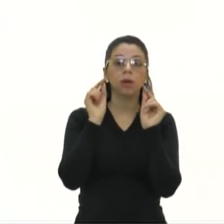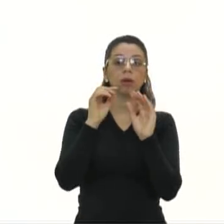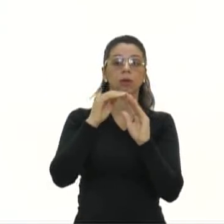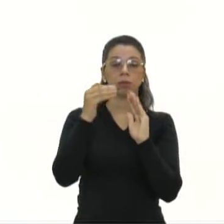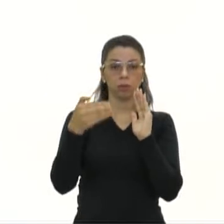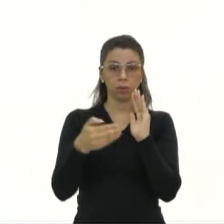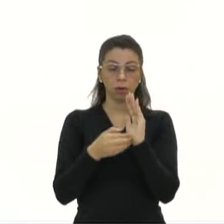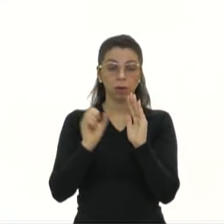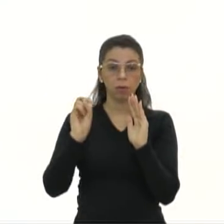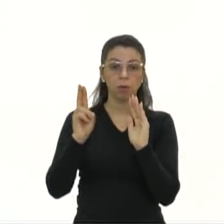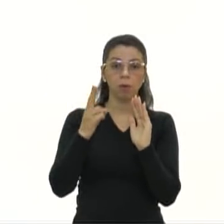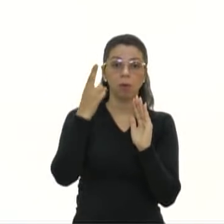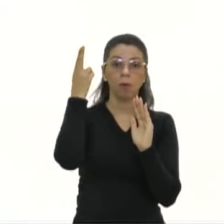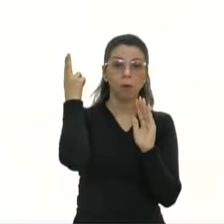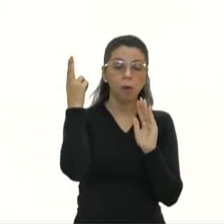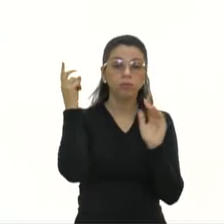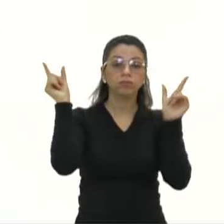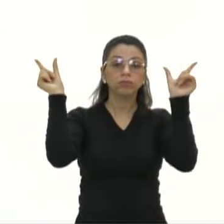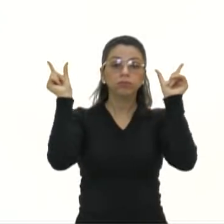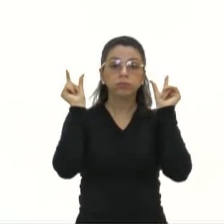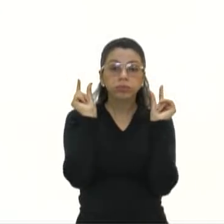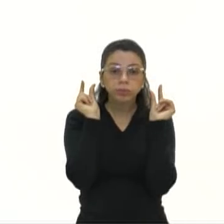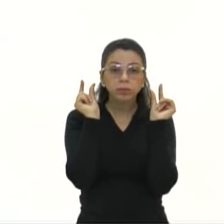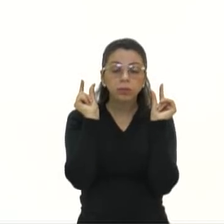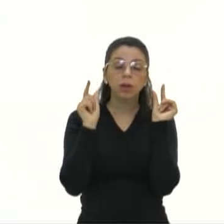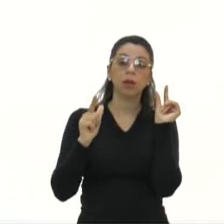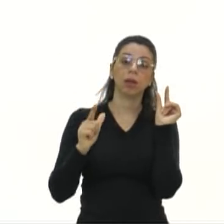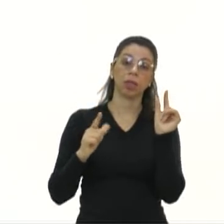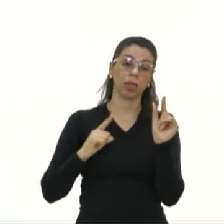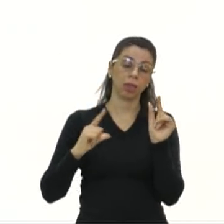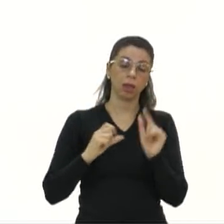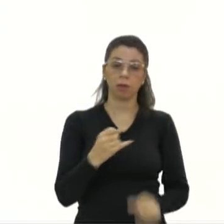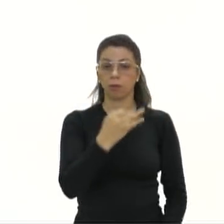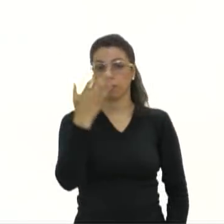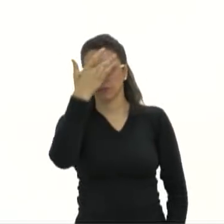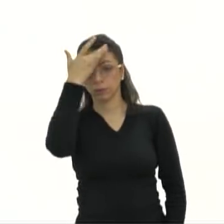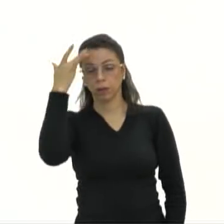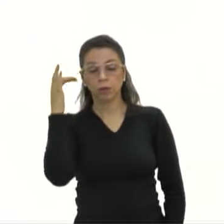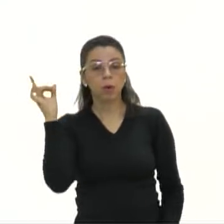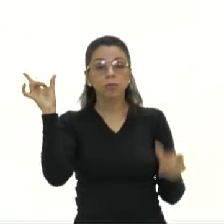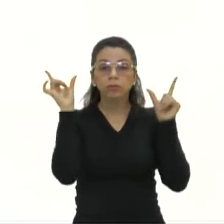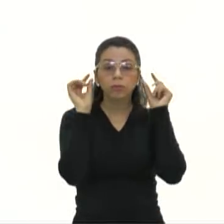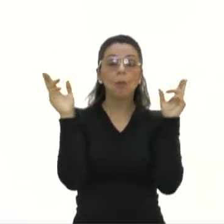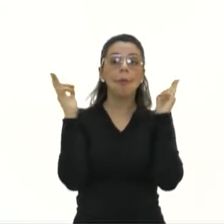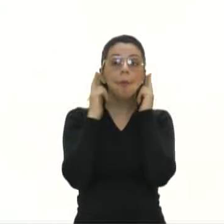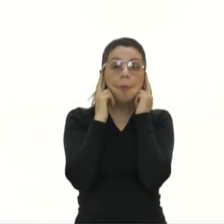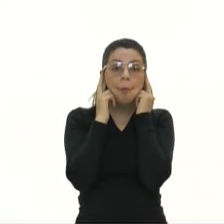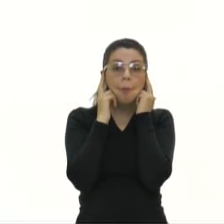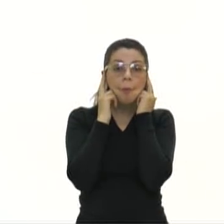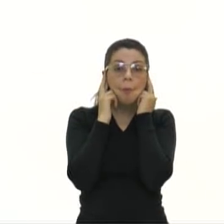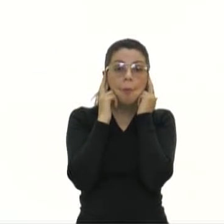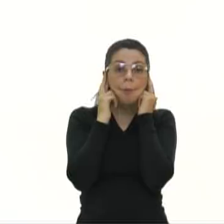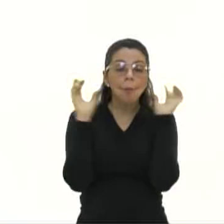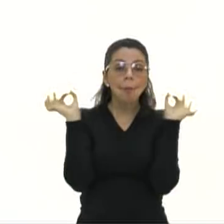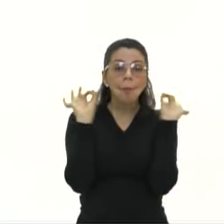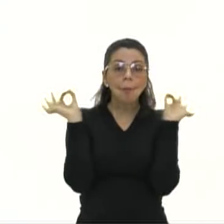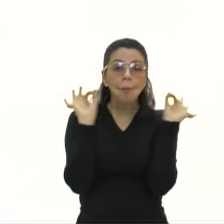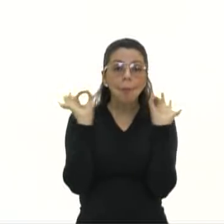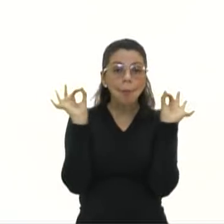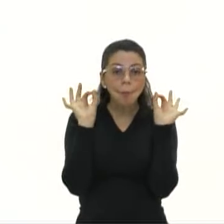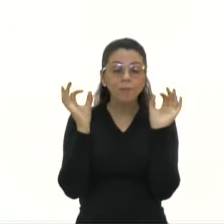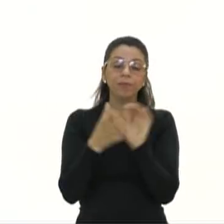da audição. Tem algumas pessoas que infelizmente não ouvem nada, é uma perda total. Algumas pessoas têm uma